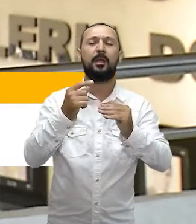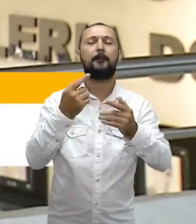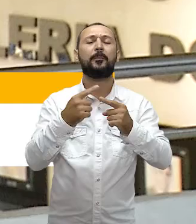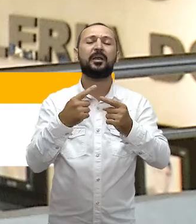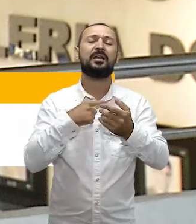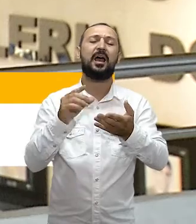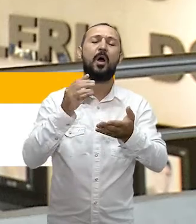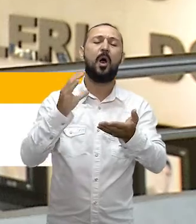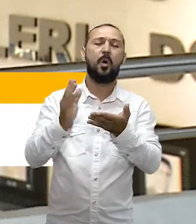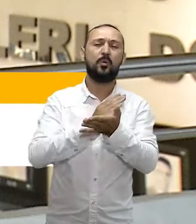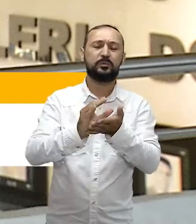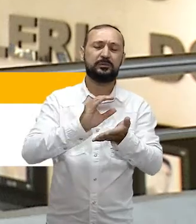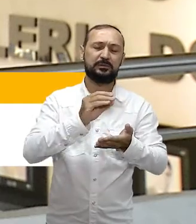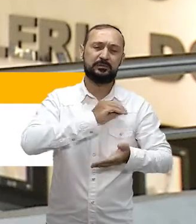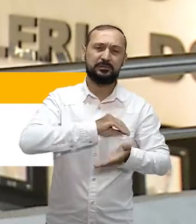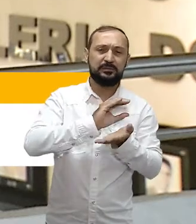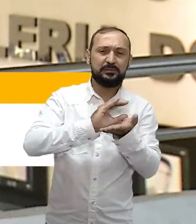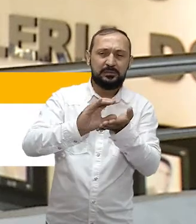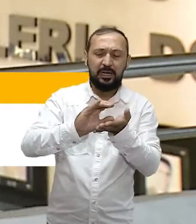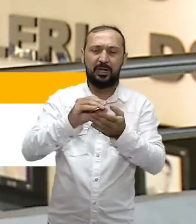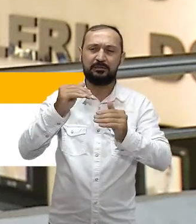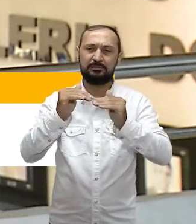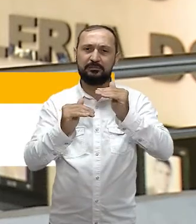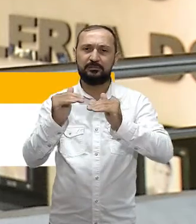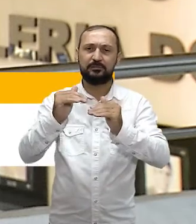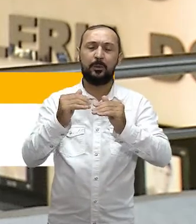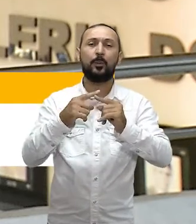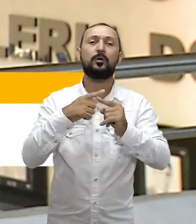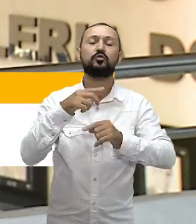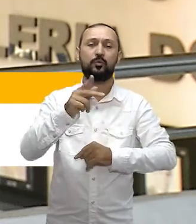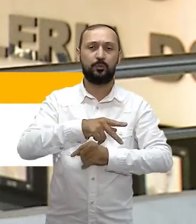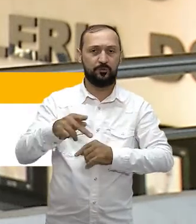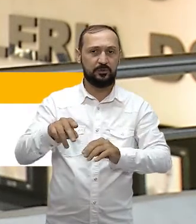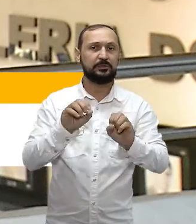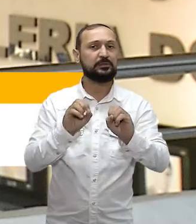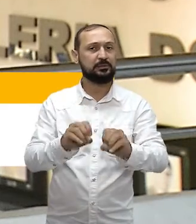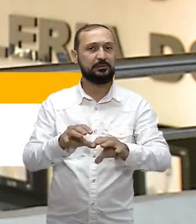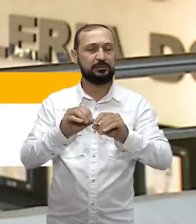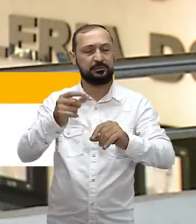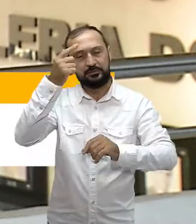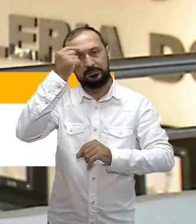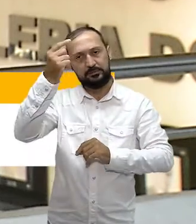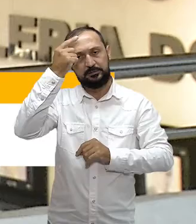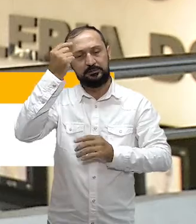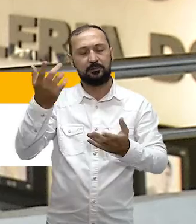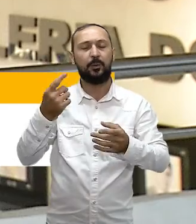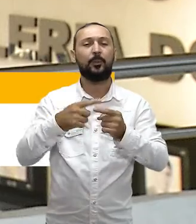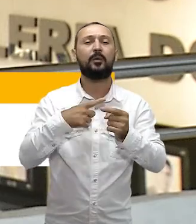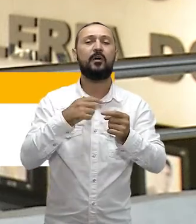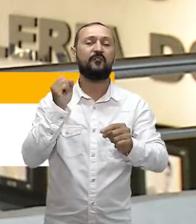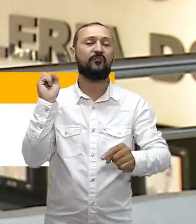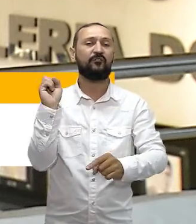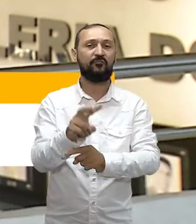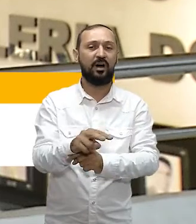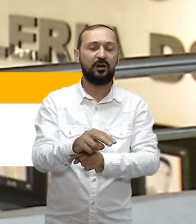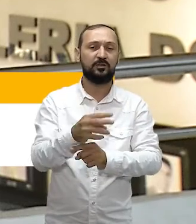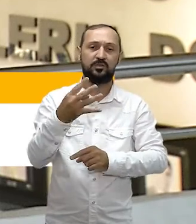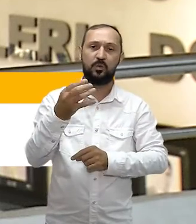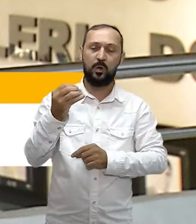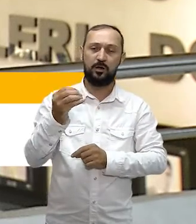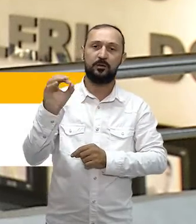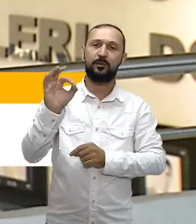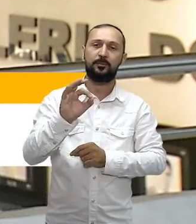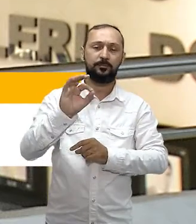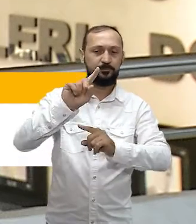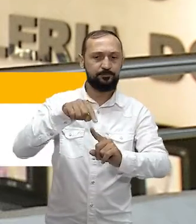projeto Visa a corrigir distorções referentes ao cargo de professor de ensino superior por meio da Ampliação do número